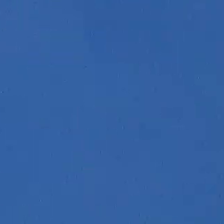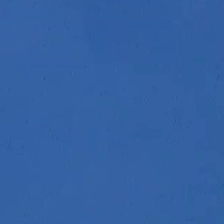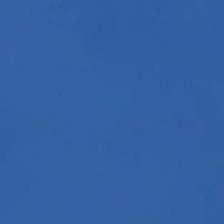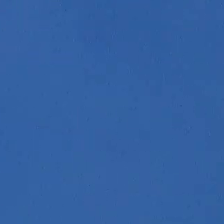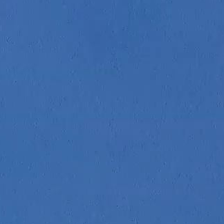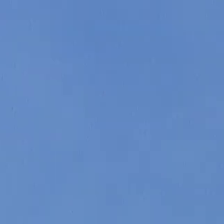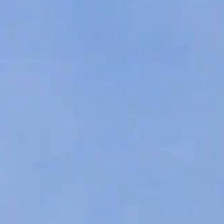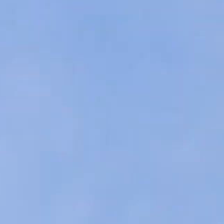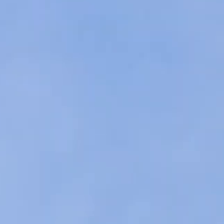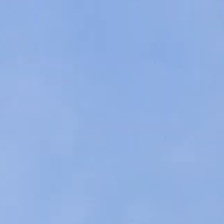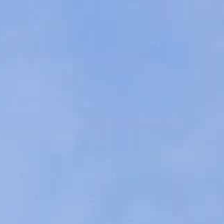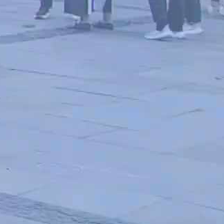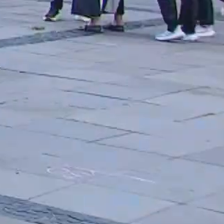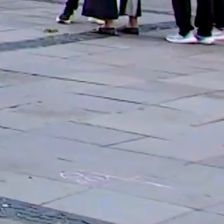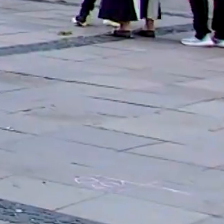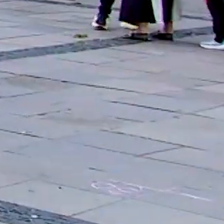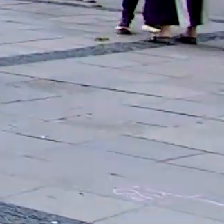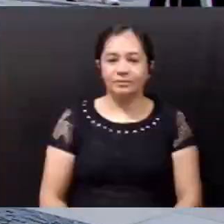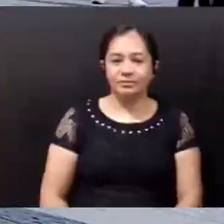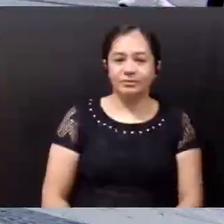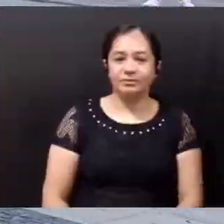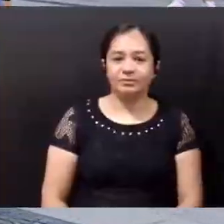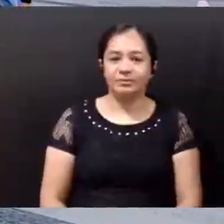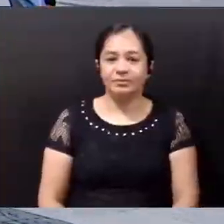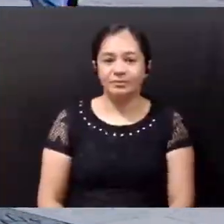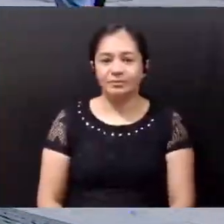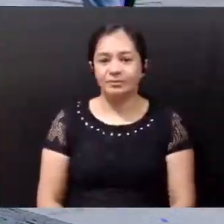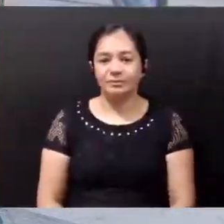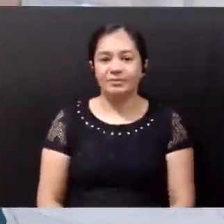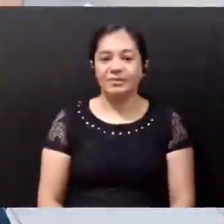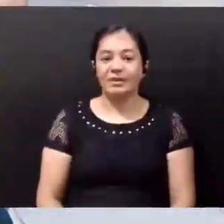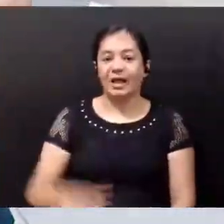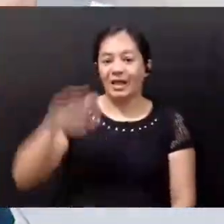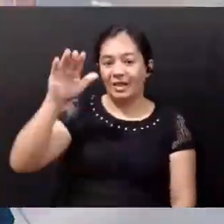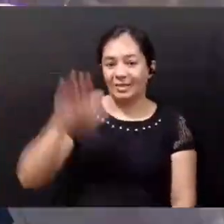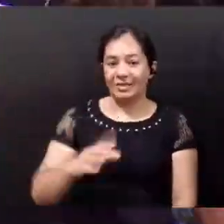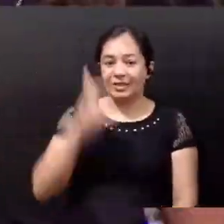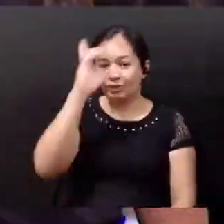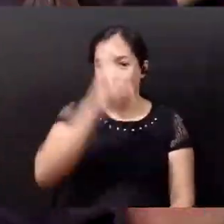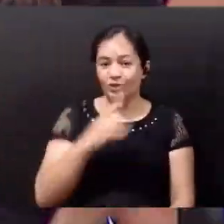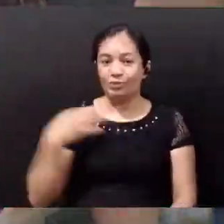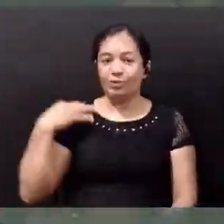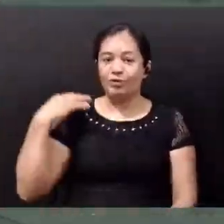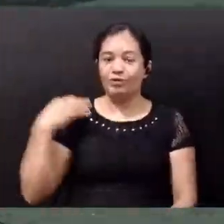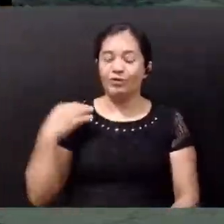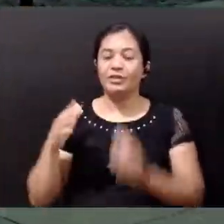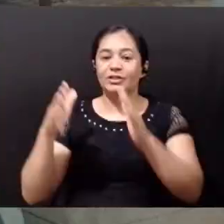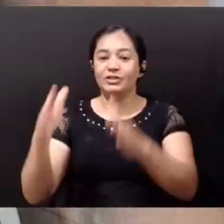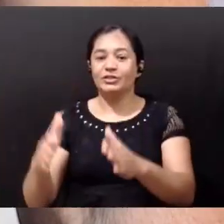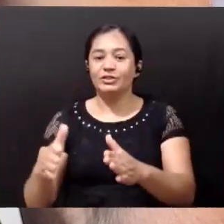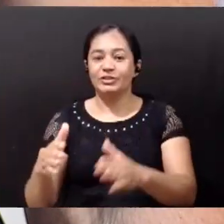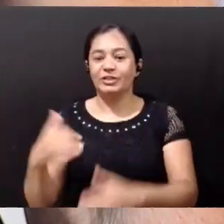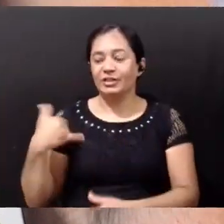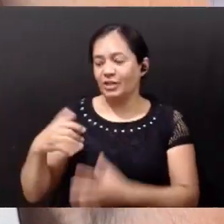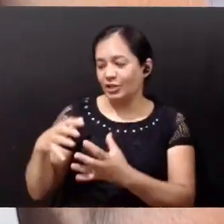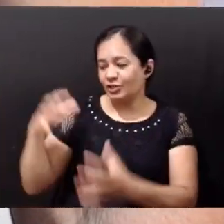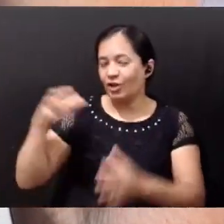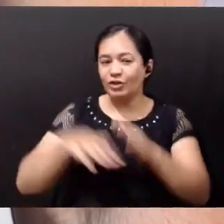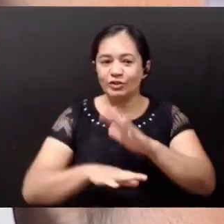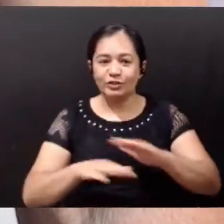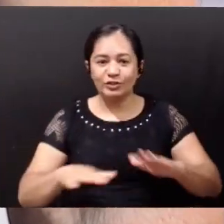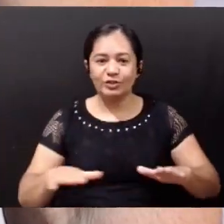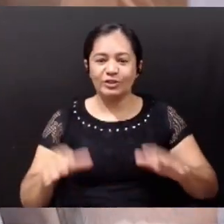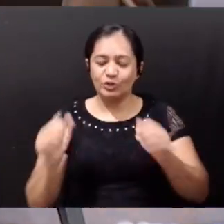Final da tarde de domingo e os voluntários vão chegando. Adultos, idosos e crianças imbuídos em um